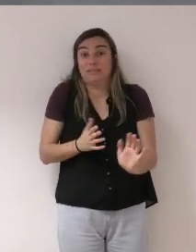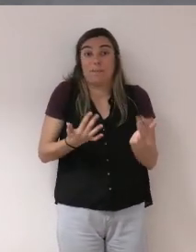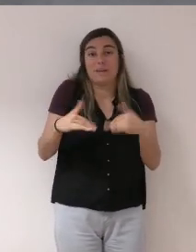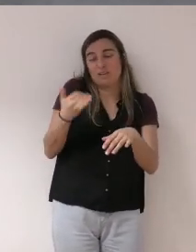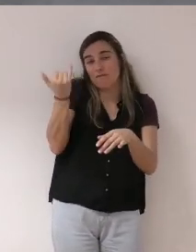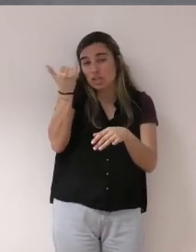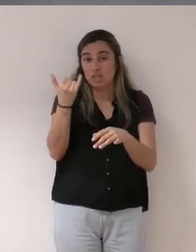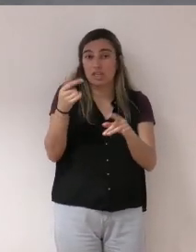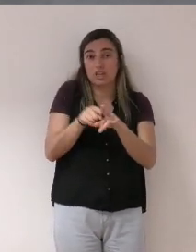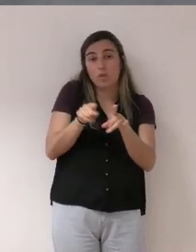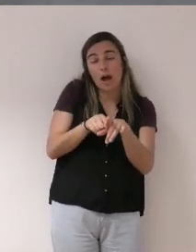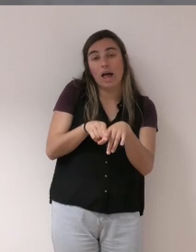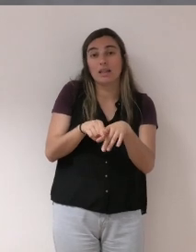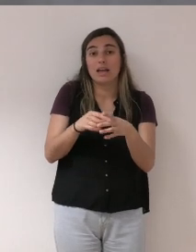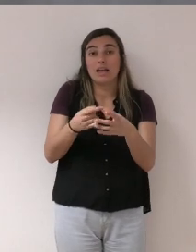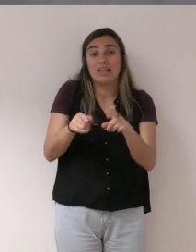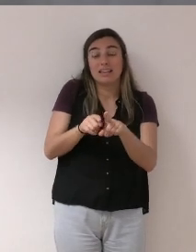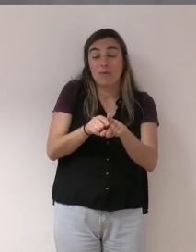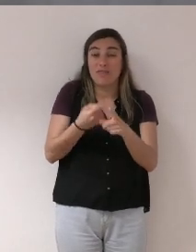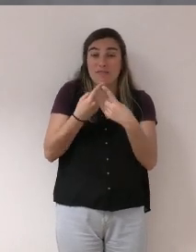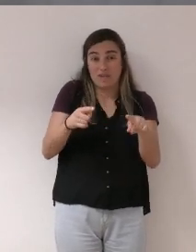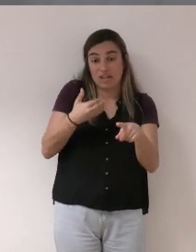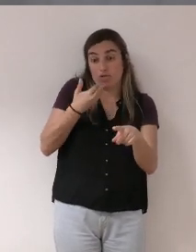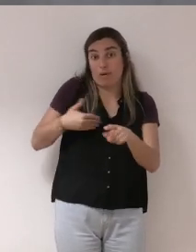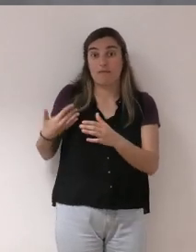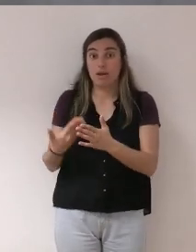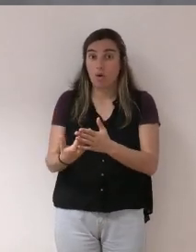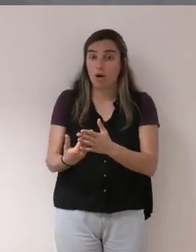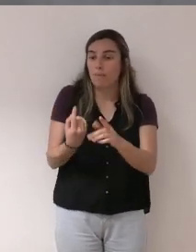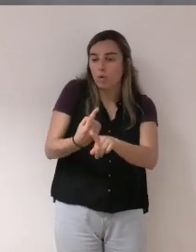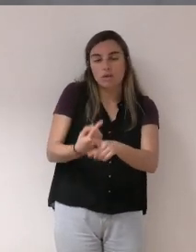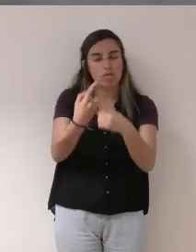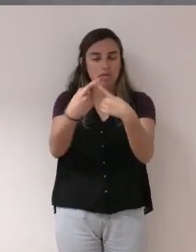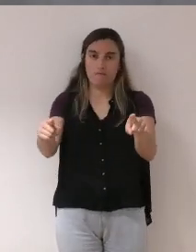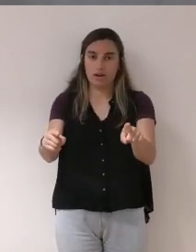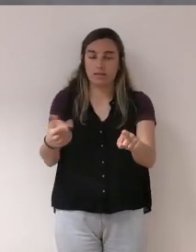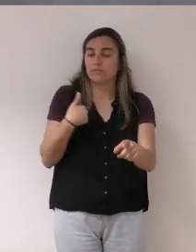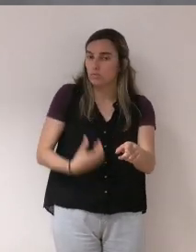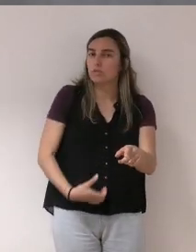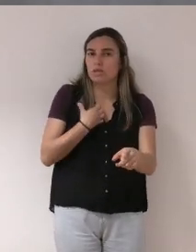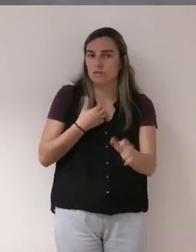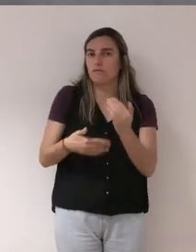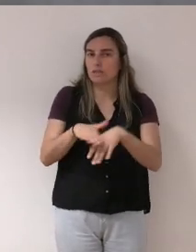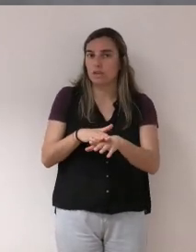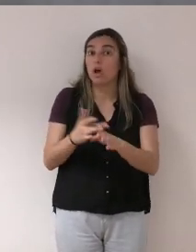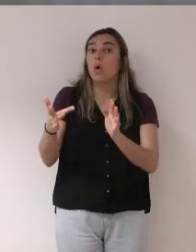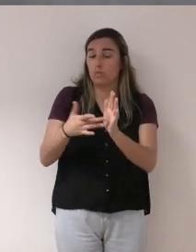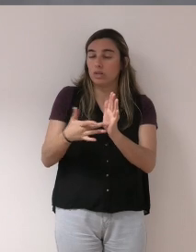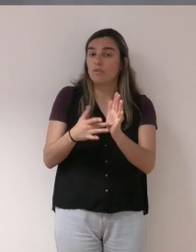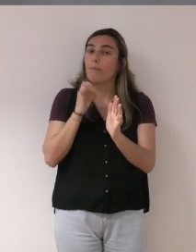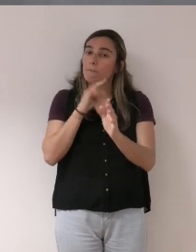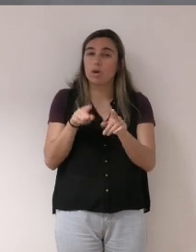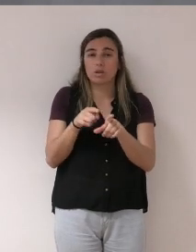que fosse exterior à nossa experiência, mas inteiramente verosímil. Na verdade, o livro pode ser acusado